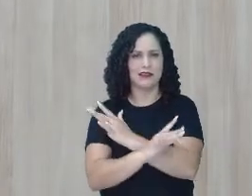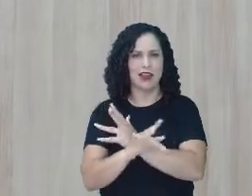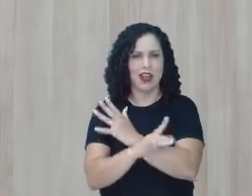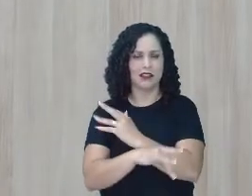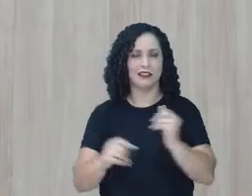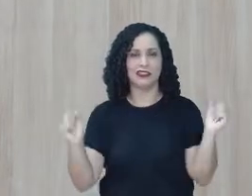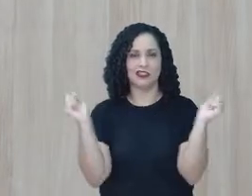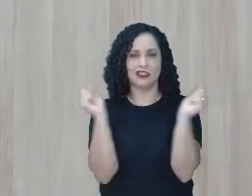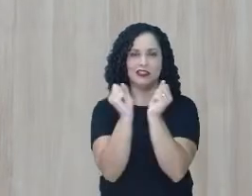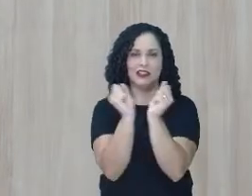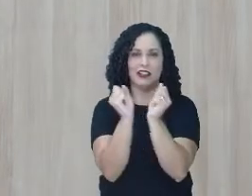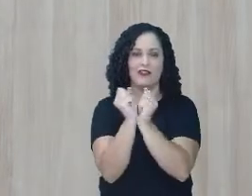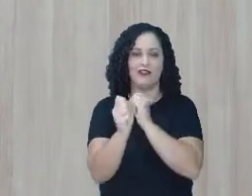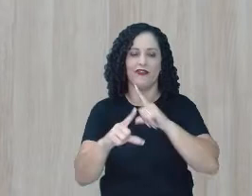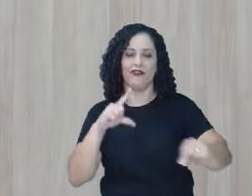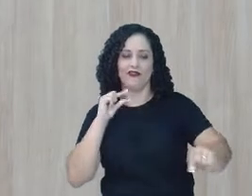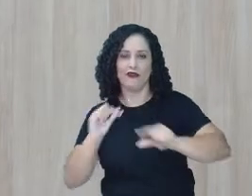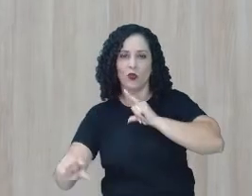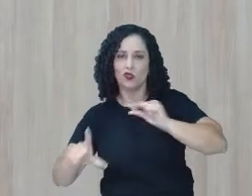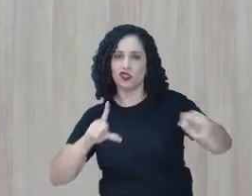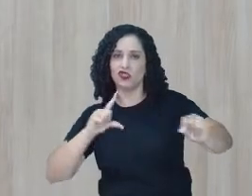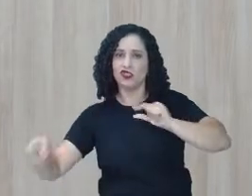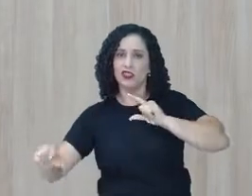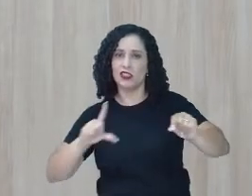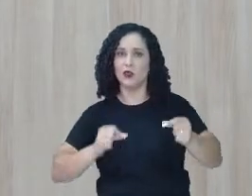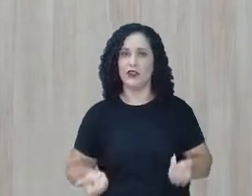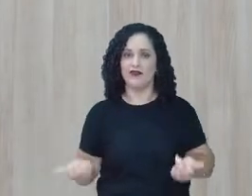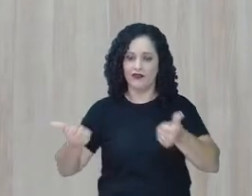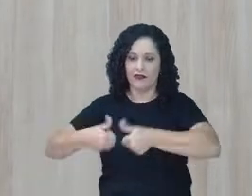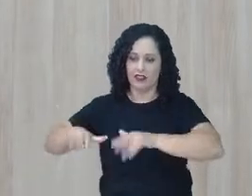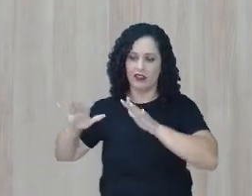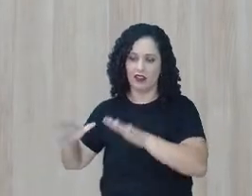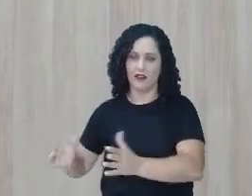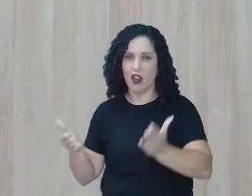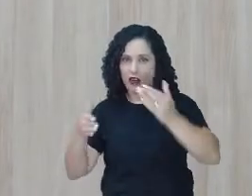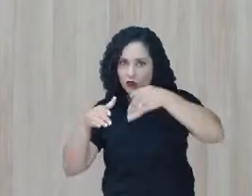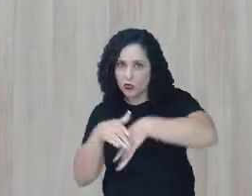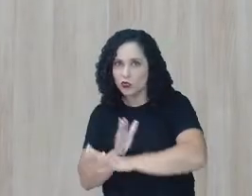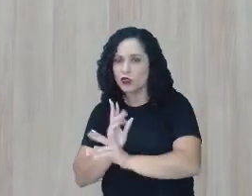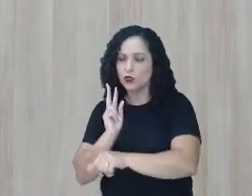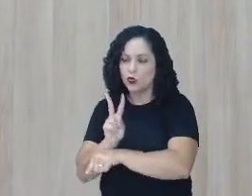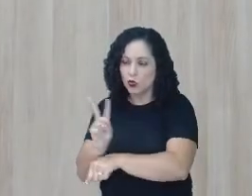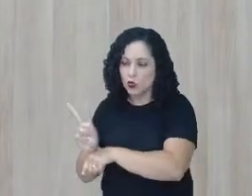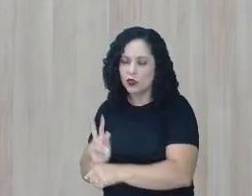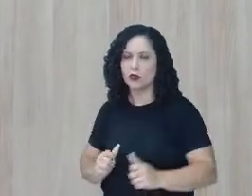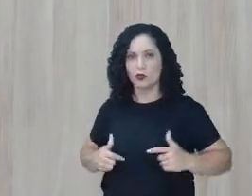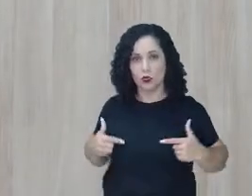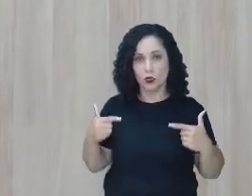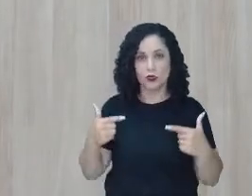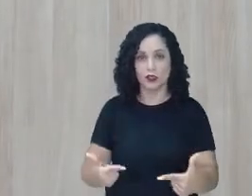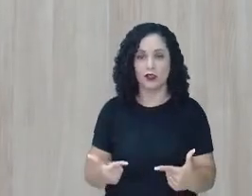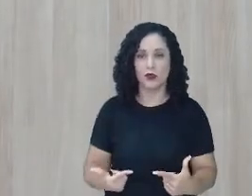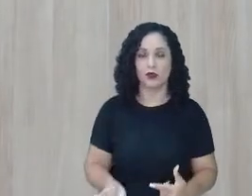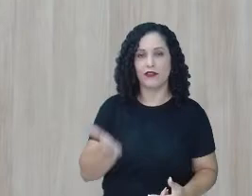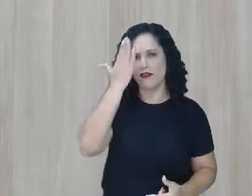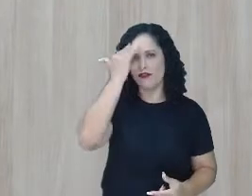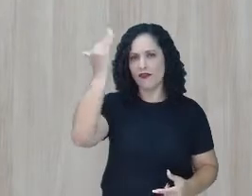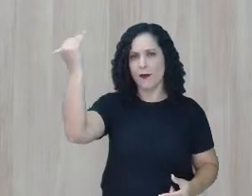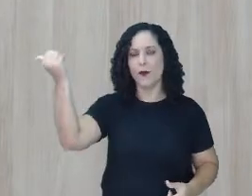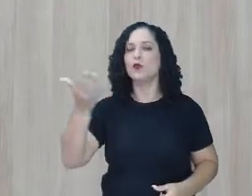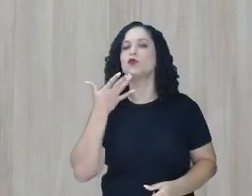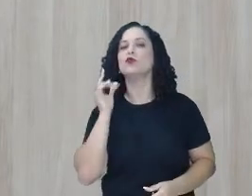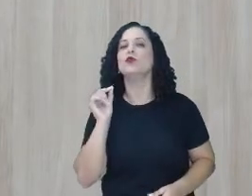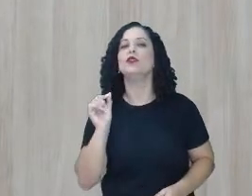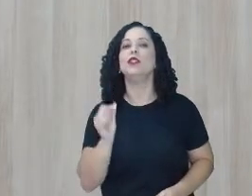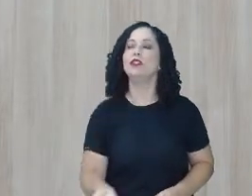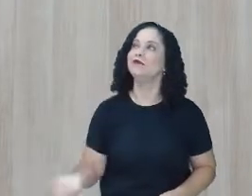escravizadas fugiam e ficavam lá, né, concentradas, se protegendo, cuidando um do outro, lutando. E o mais famoso deles foi o